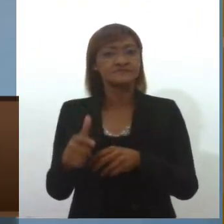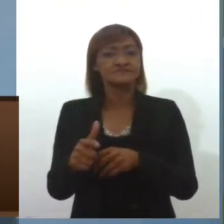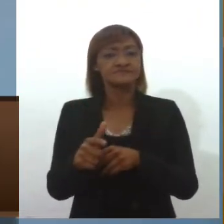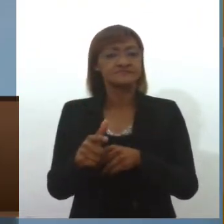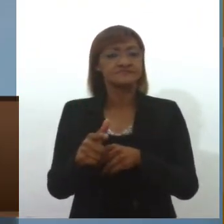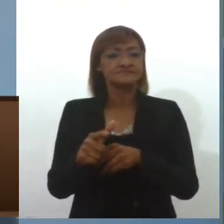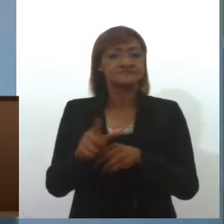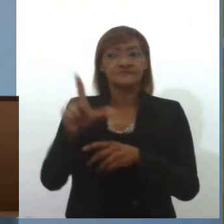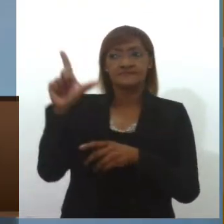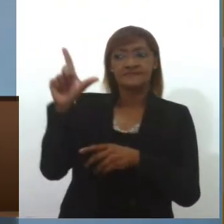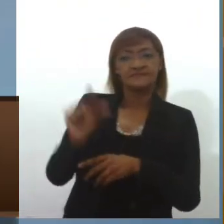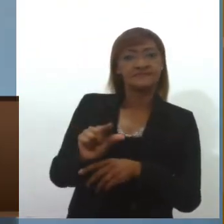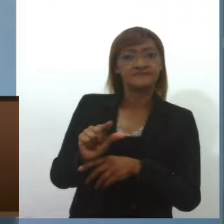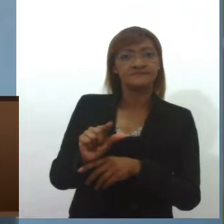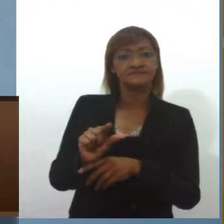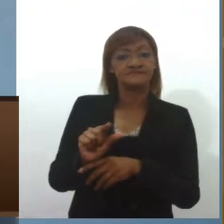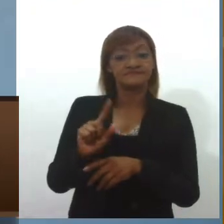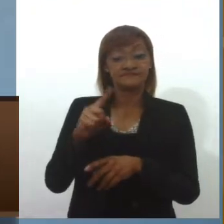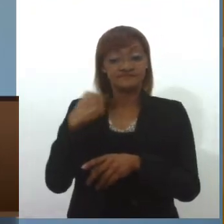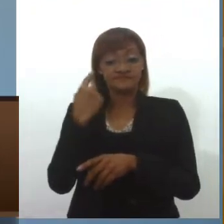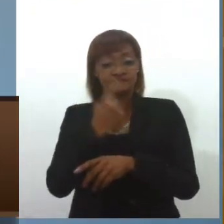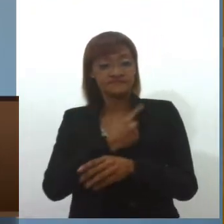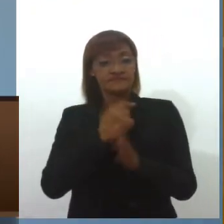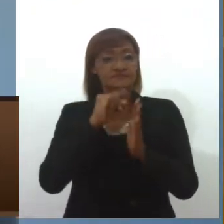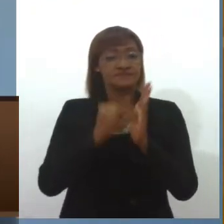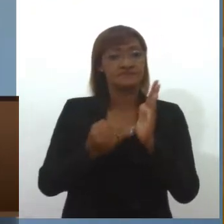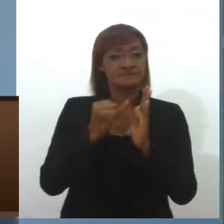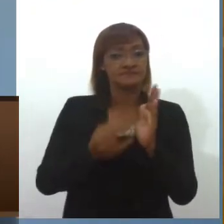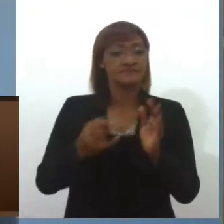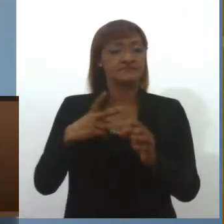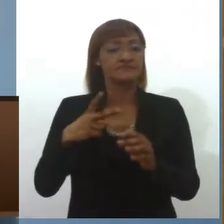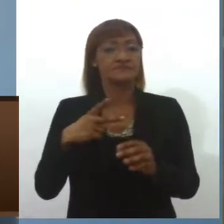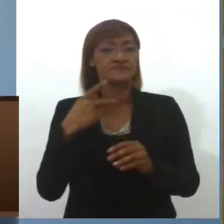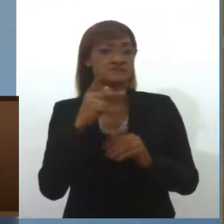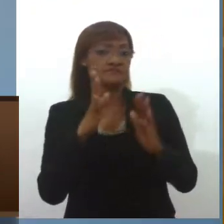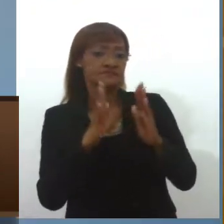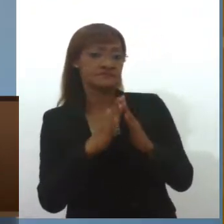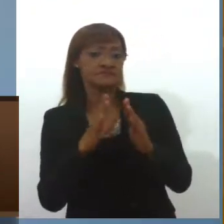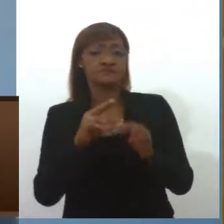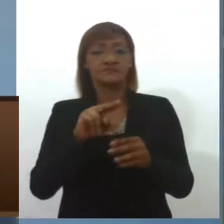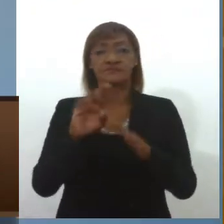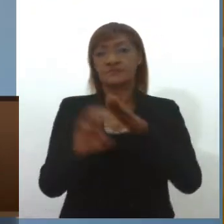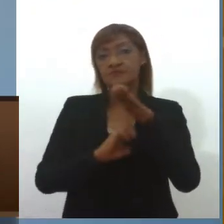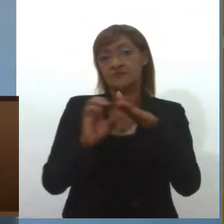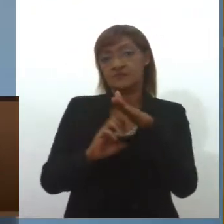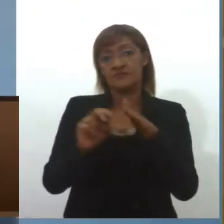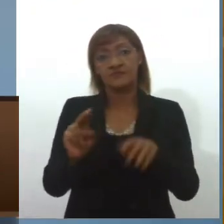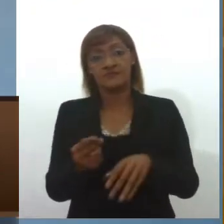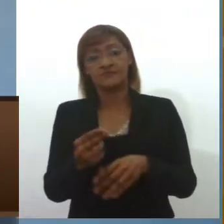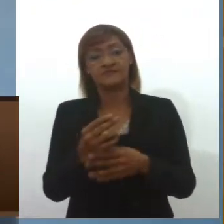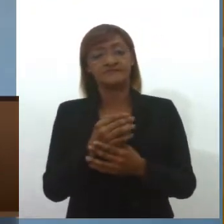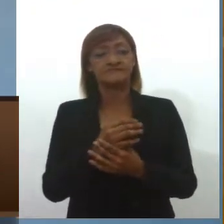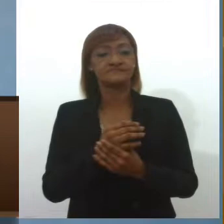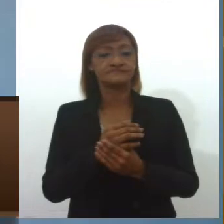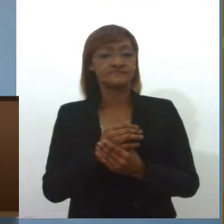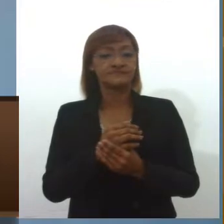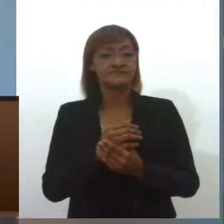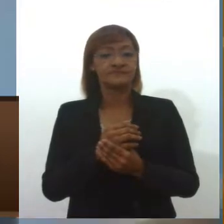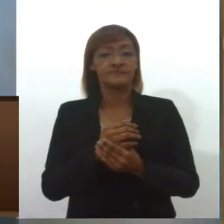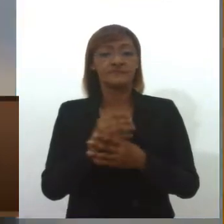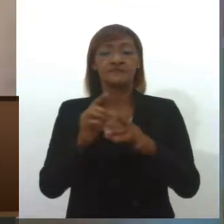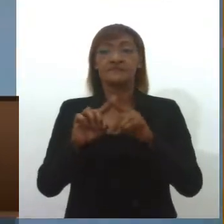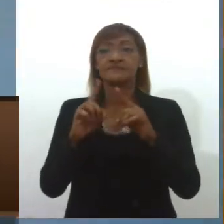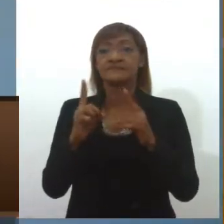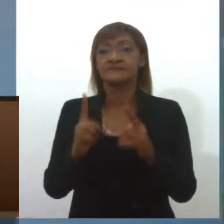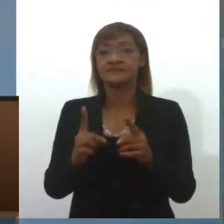nossas taxas de juros, as pessoais, para o seu imóvel, talvez para a sua empresa. Mas quando a taxa Selic